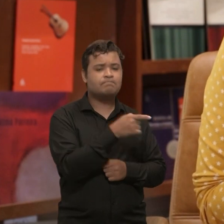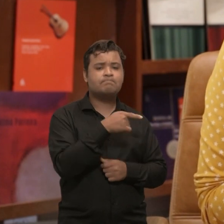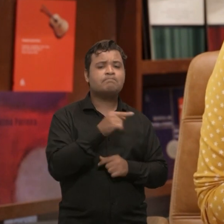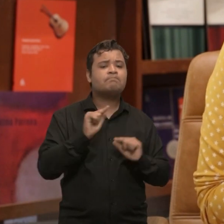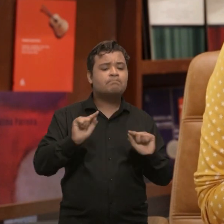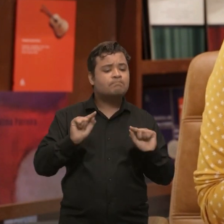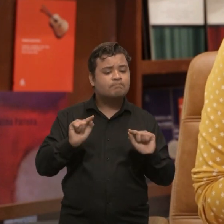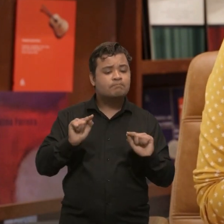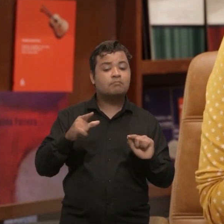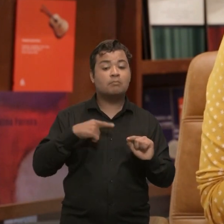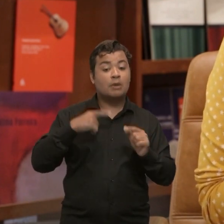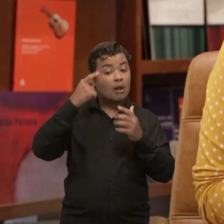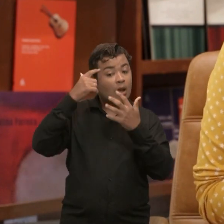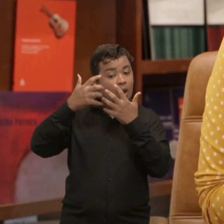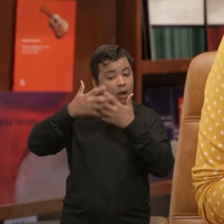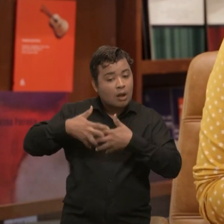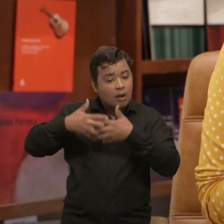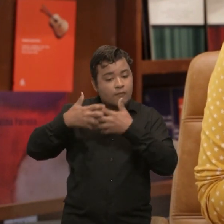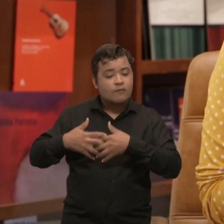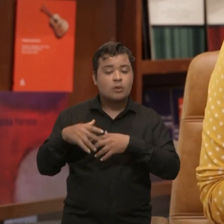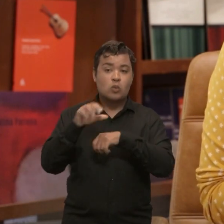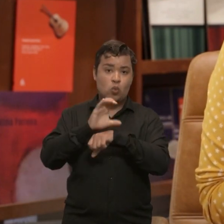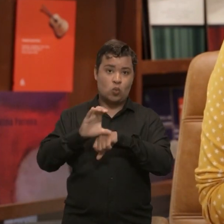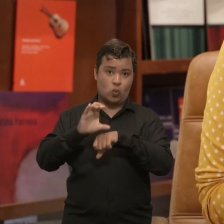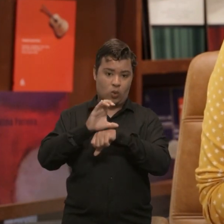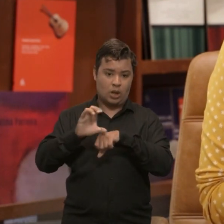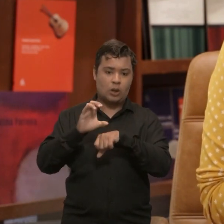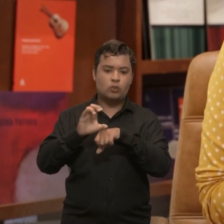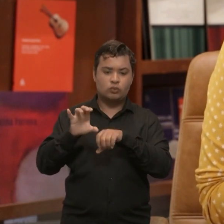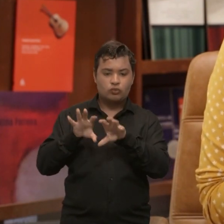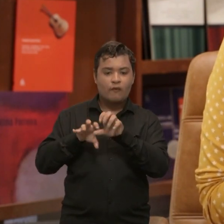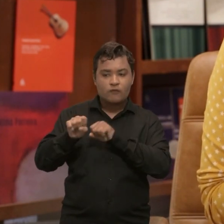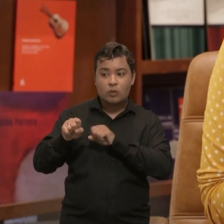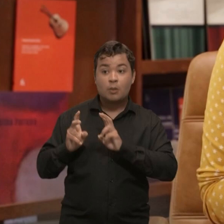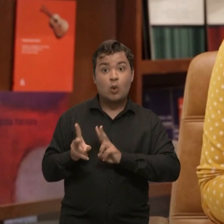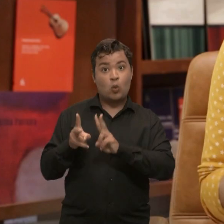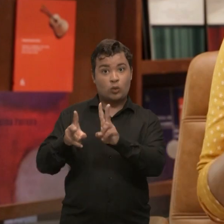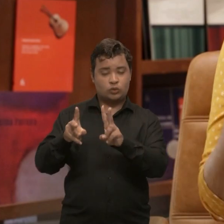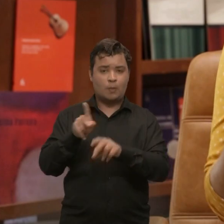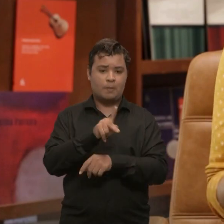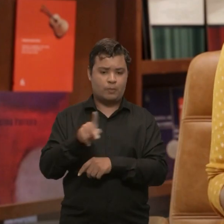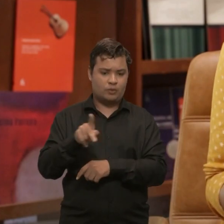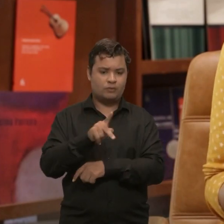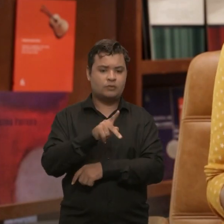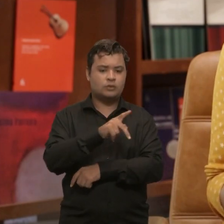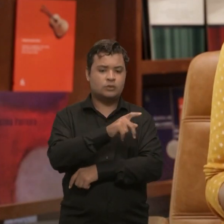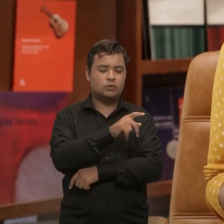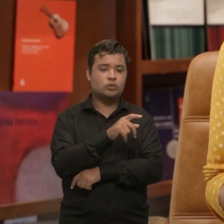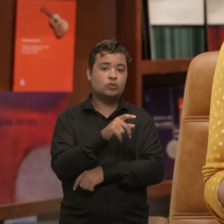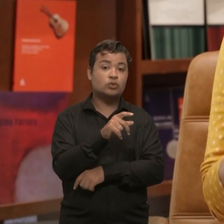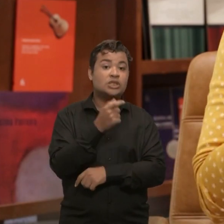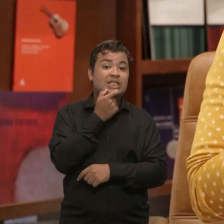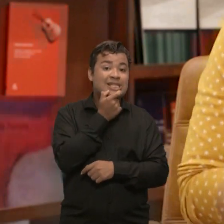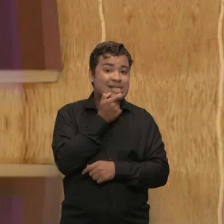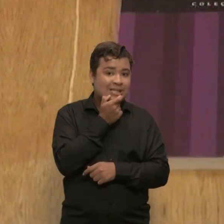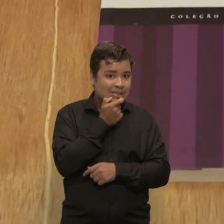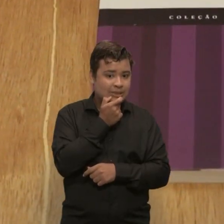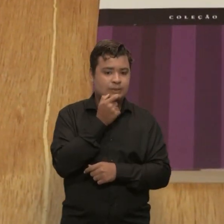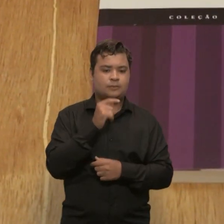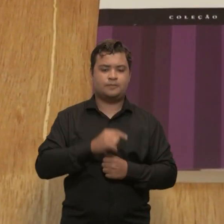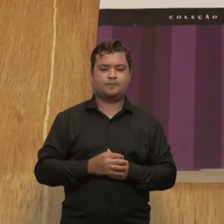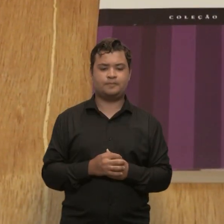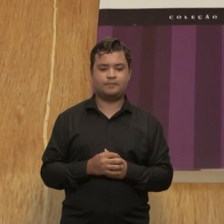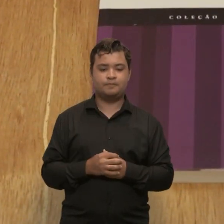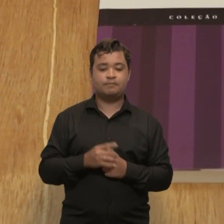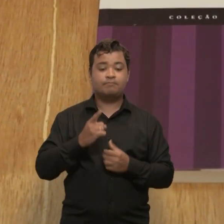as reflexões que surgiram no curso de formação continuada de professores de inglês como língua estrangeira. Os 7